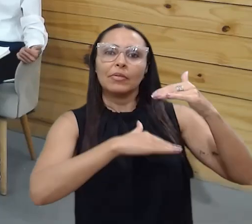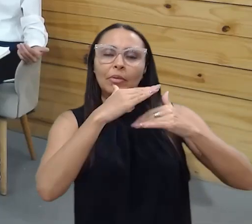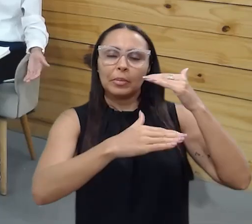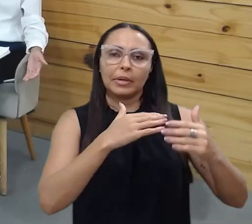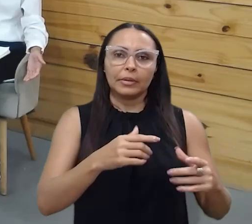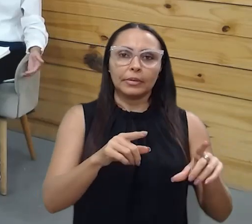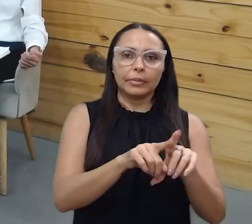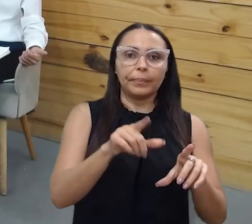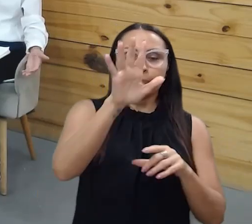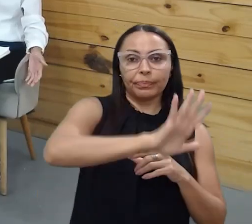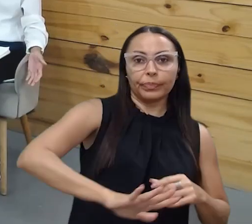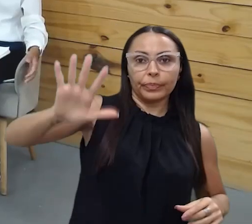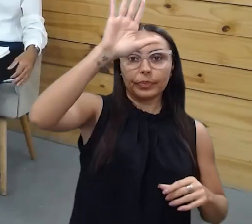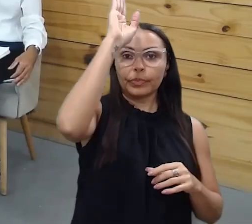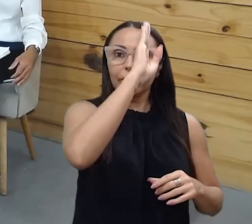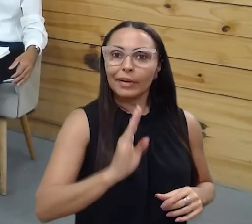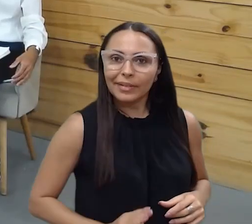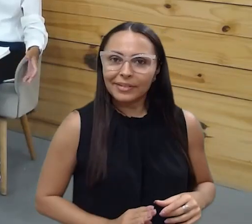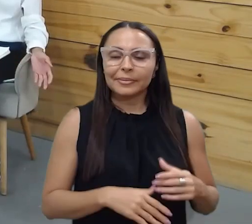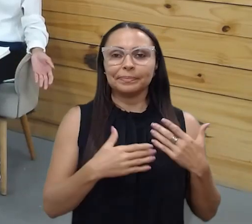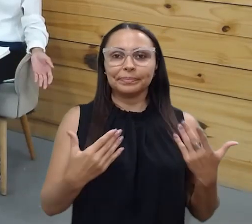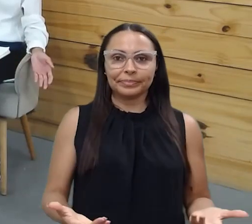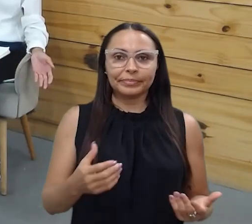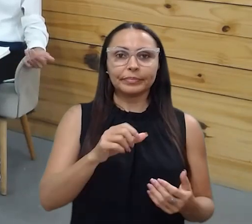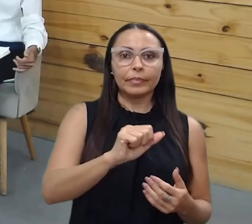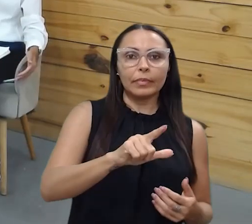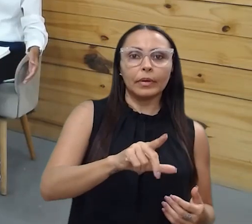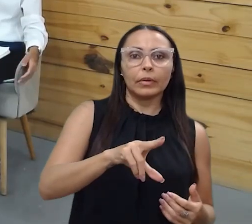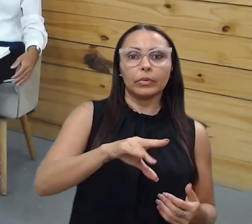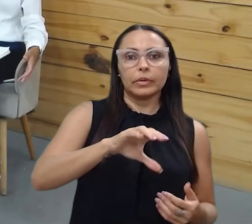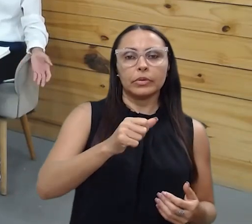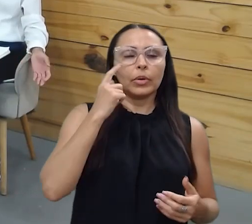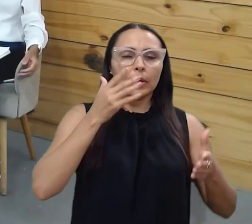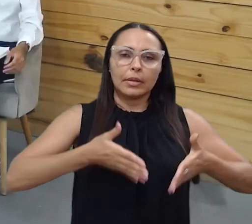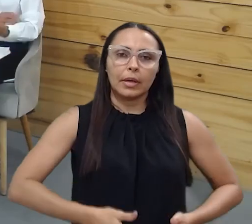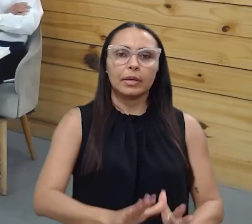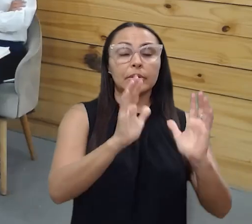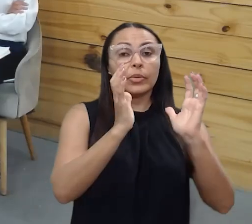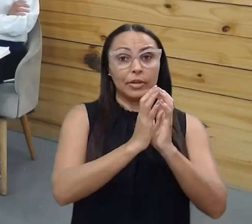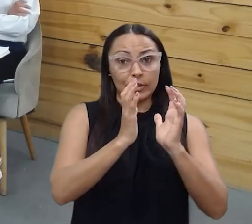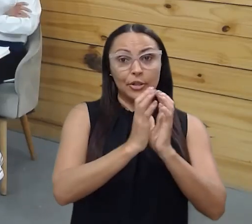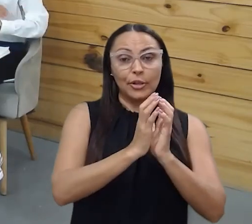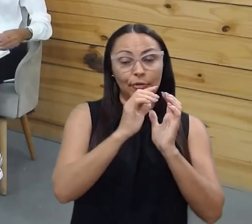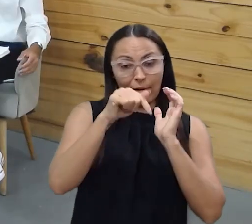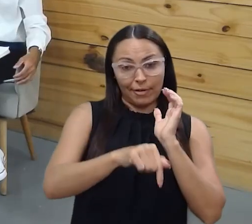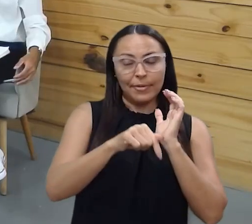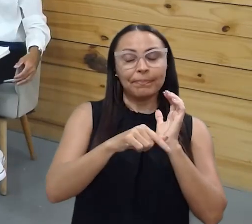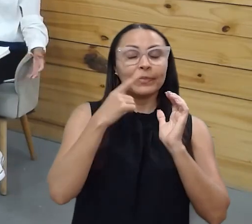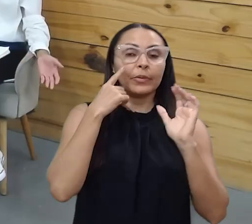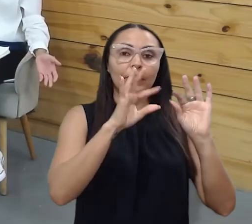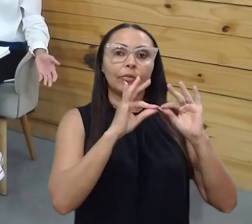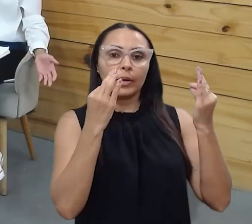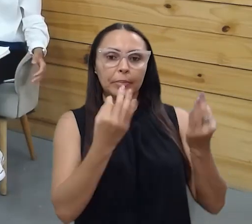designer nacional brasileiro. Aloysio nasceu em Recife, é pernambucano, de uma